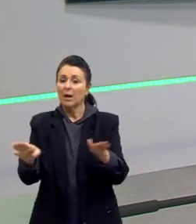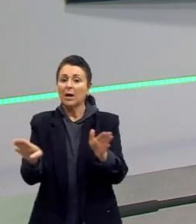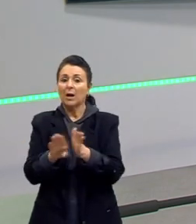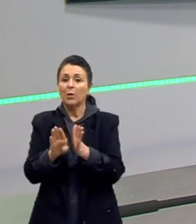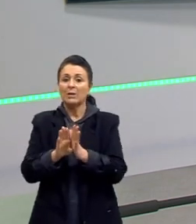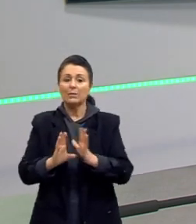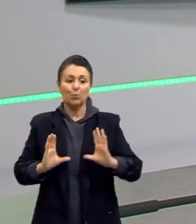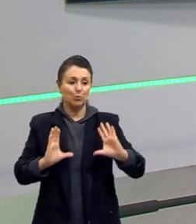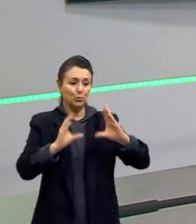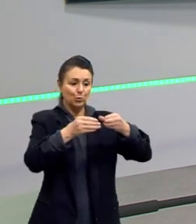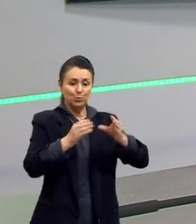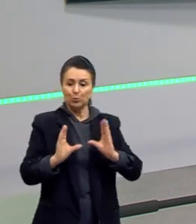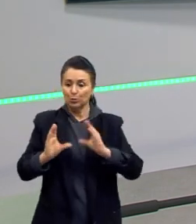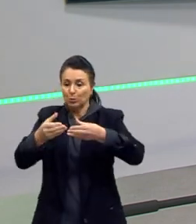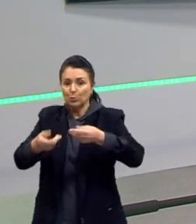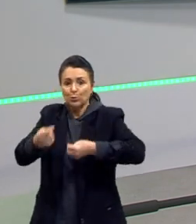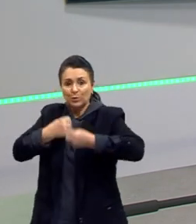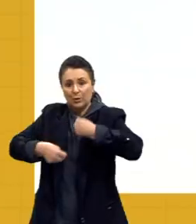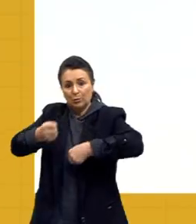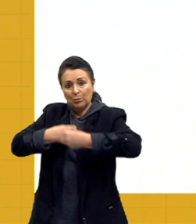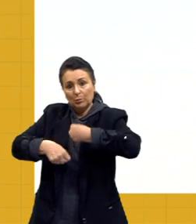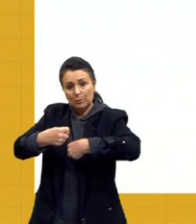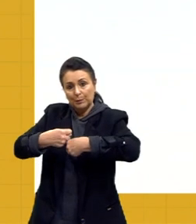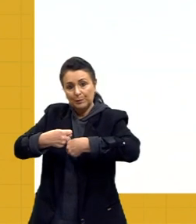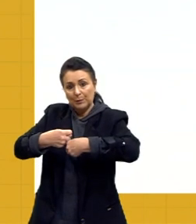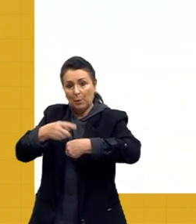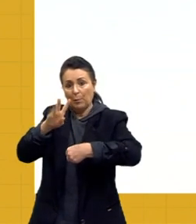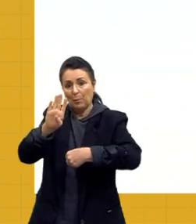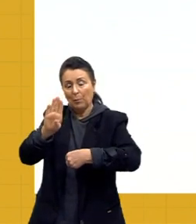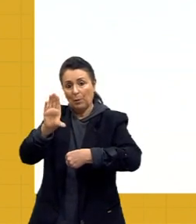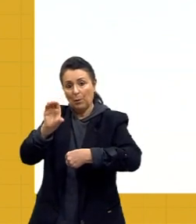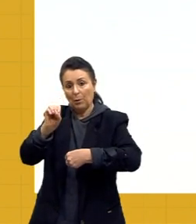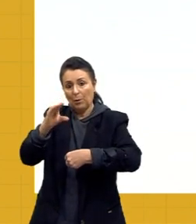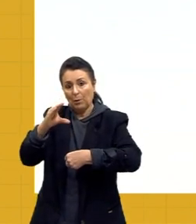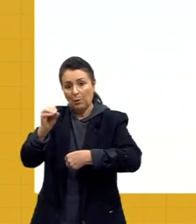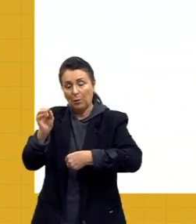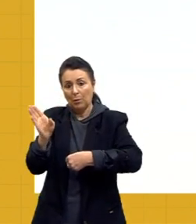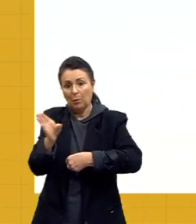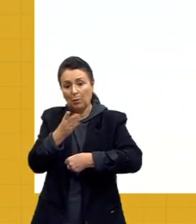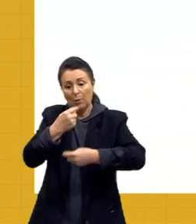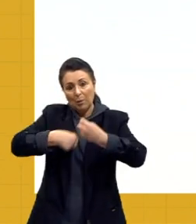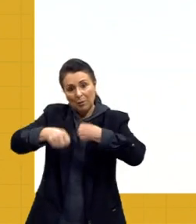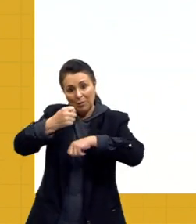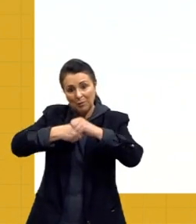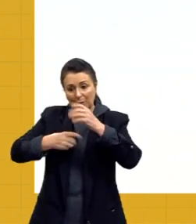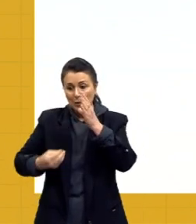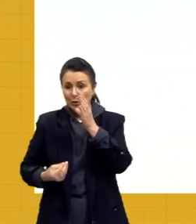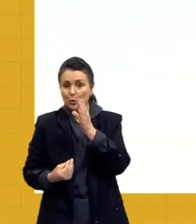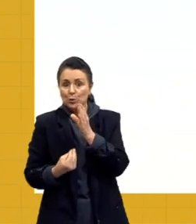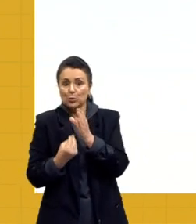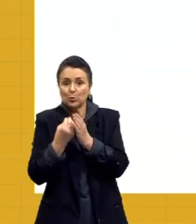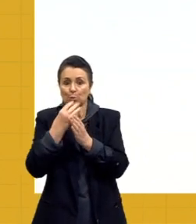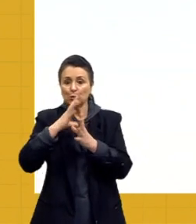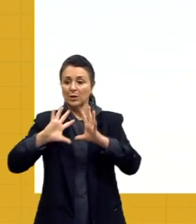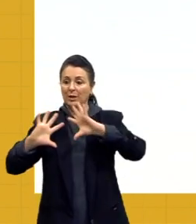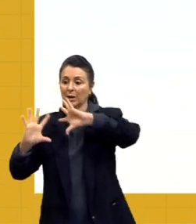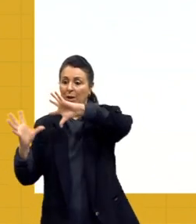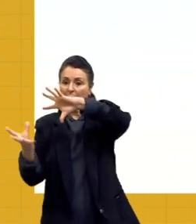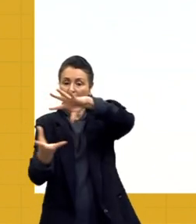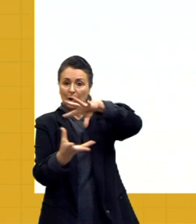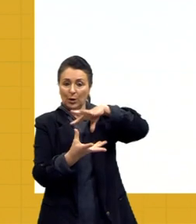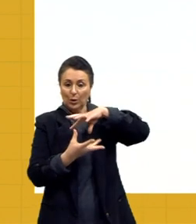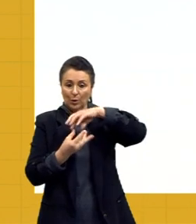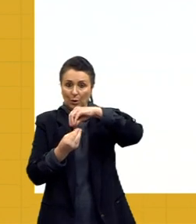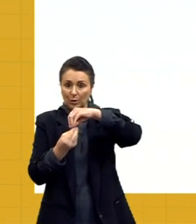em blocos econômicos tá a gurizada bloco econômico ele surge Nesse contexto globalizado né é um